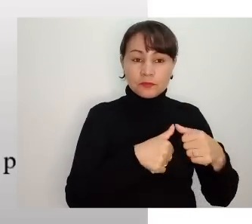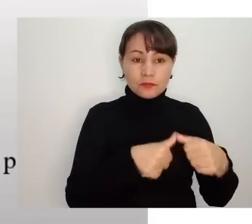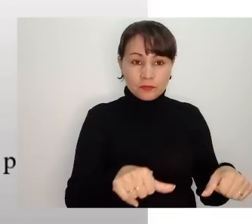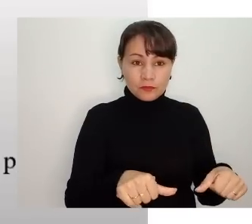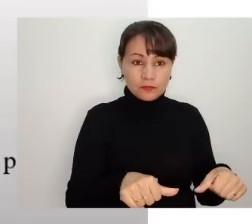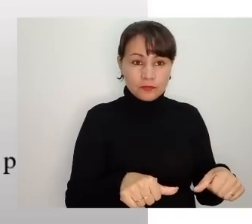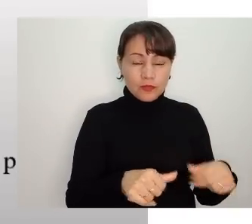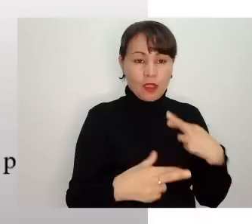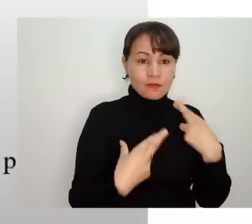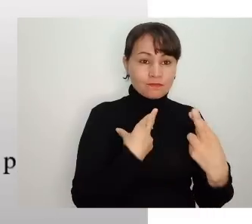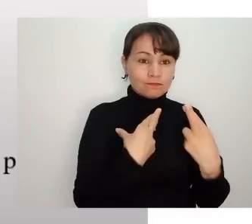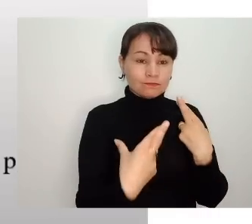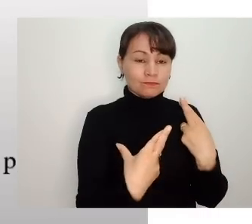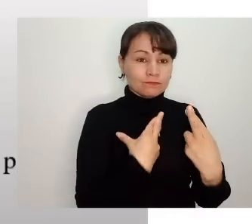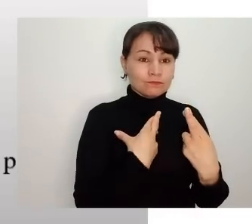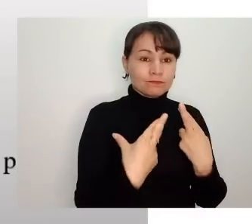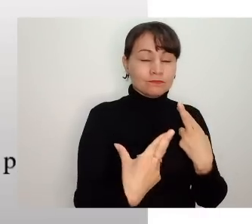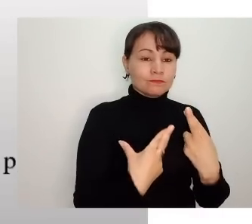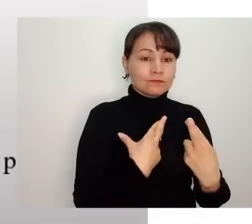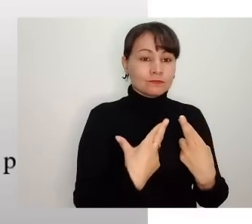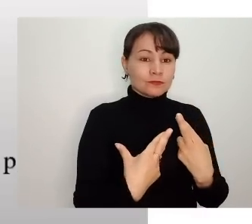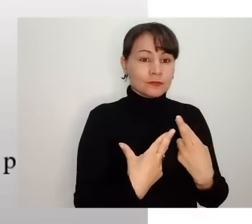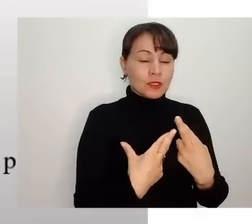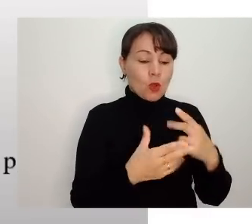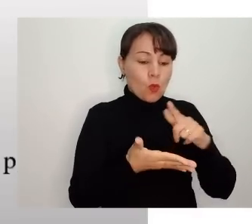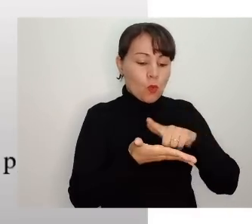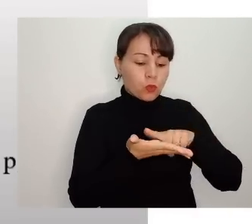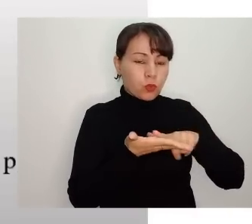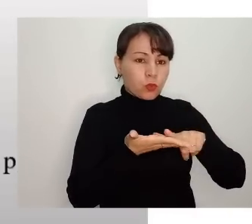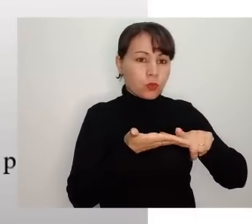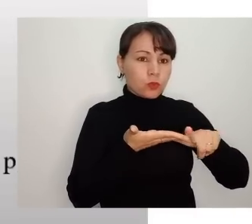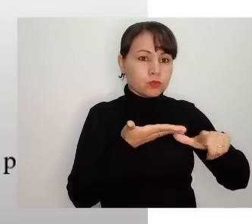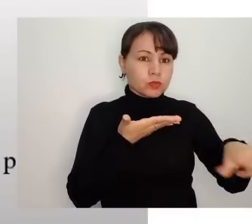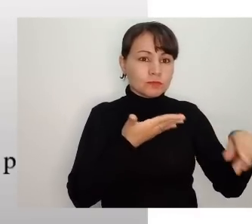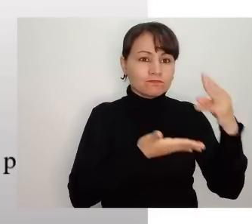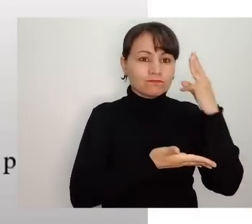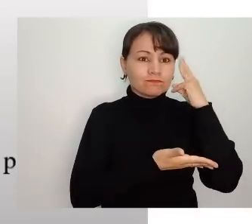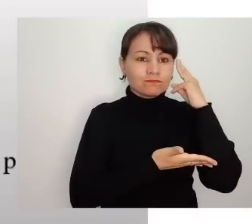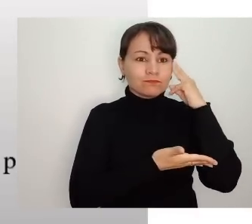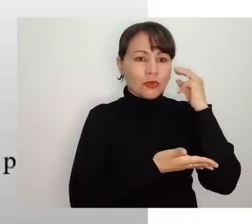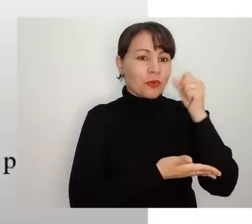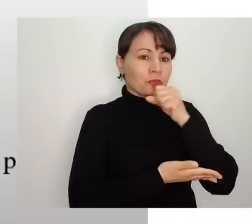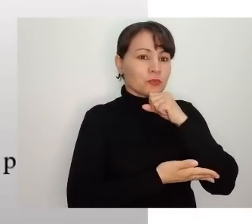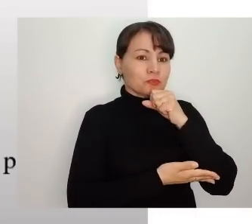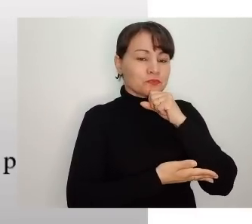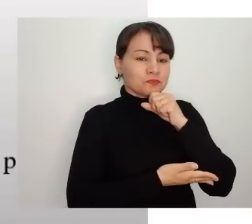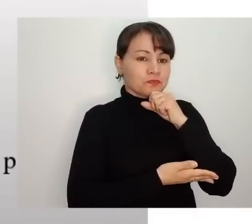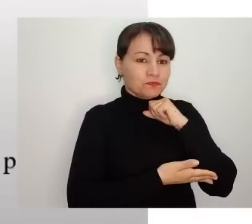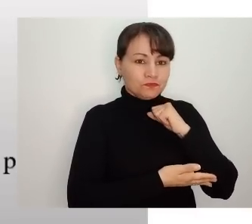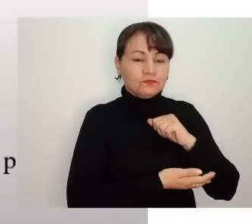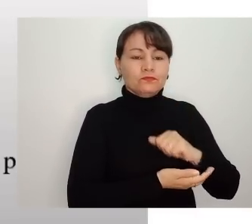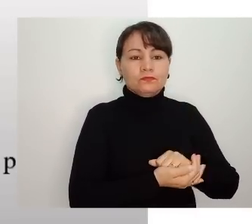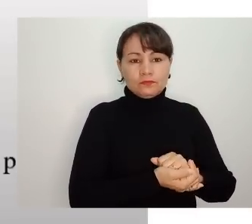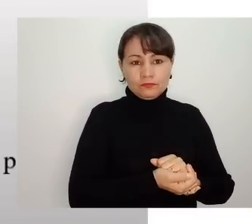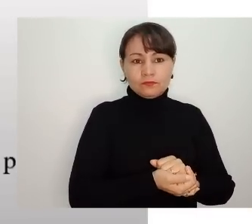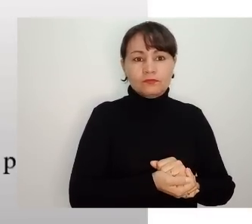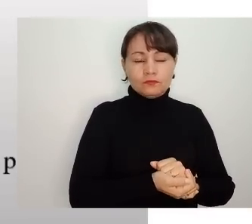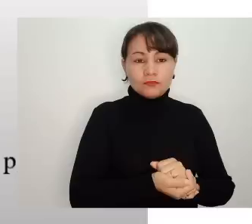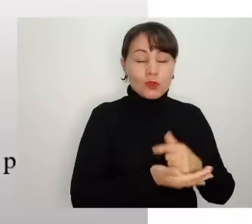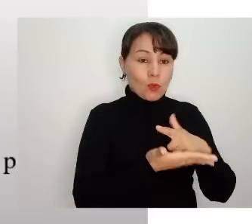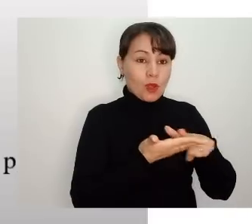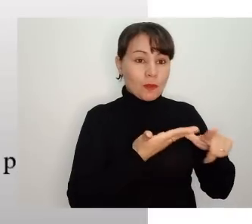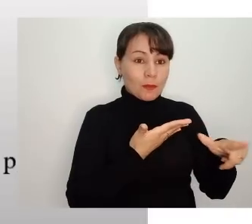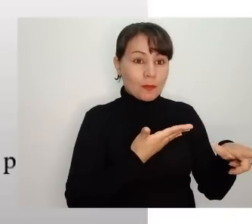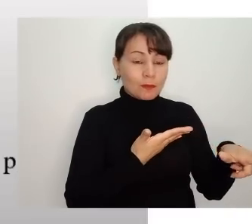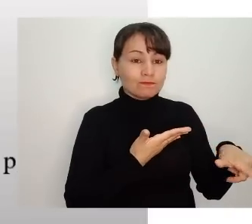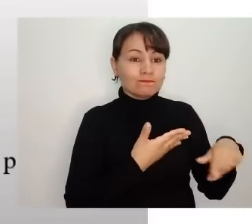parece que ela está relacionada com a limpeza de memórias velhas, com